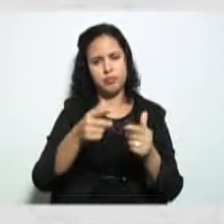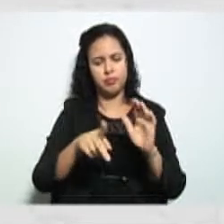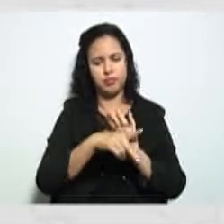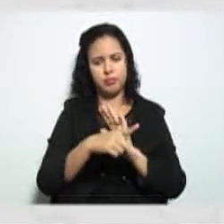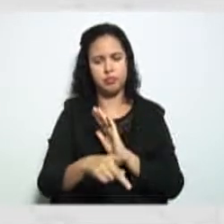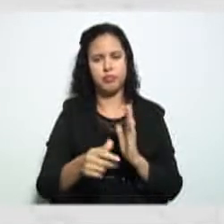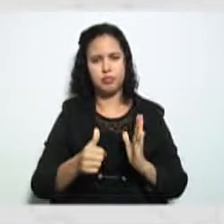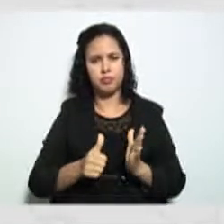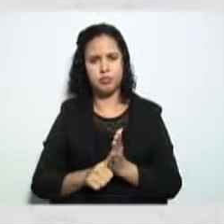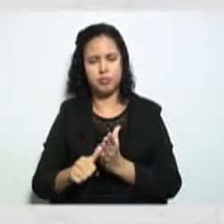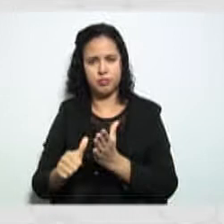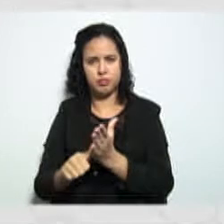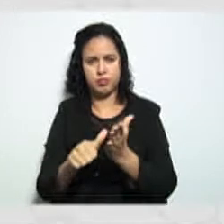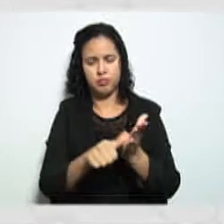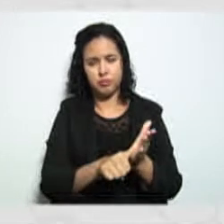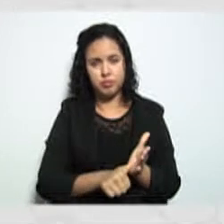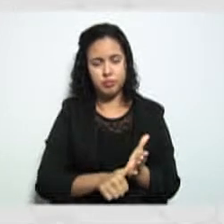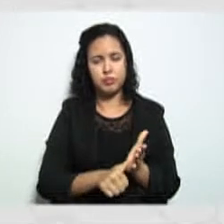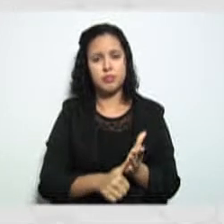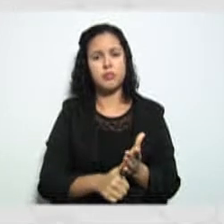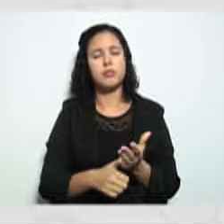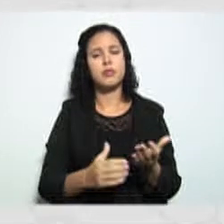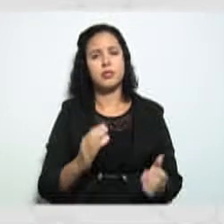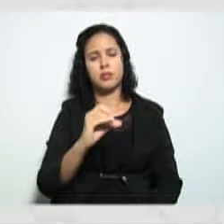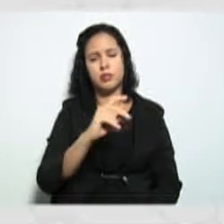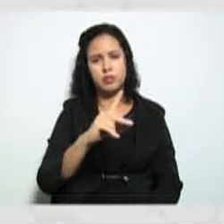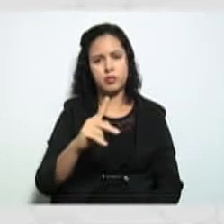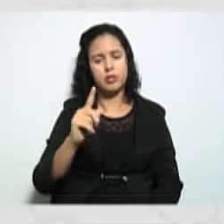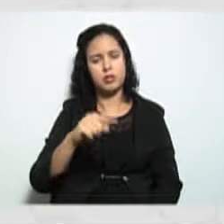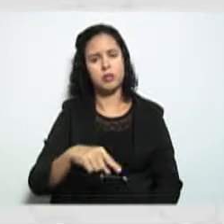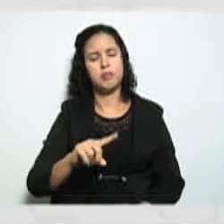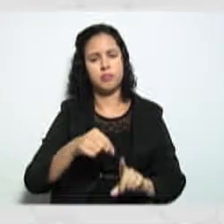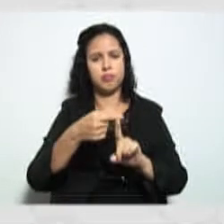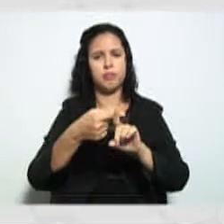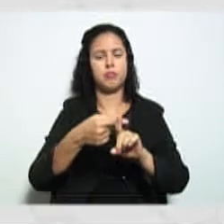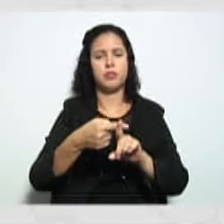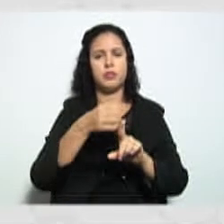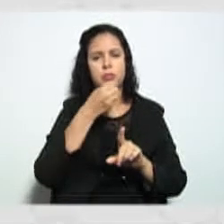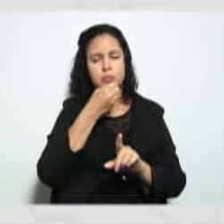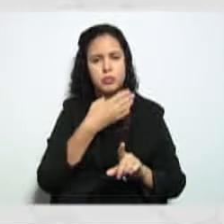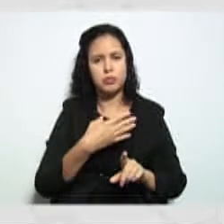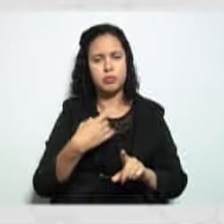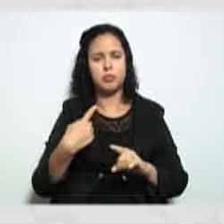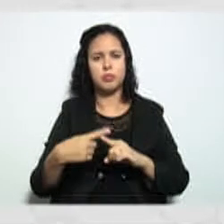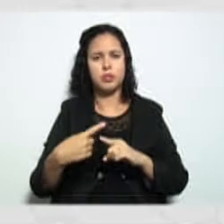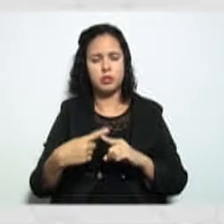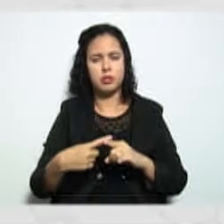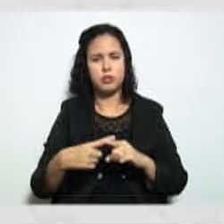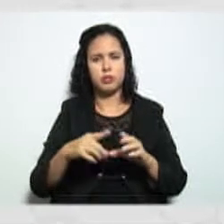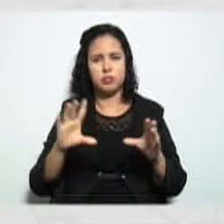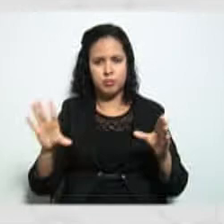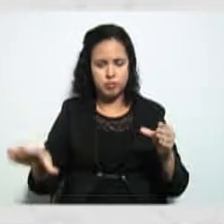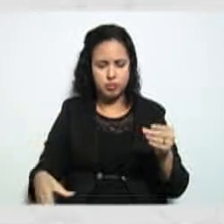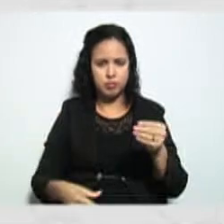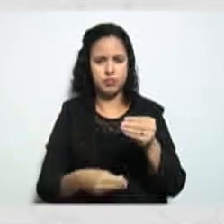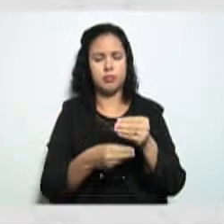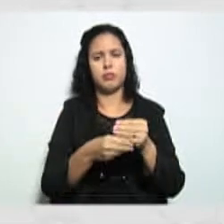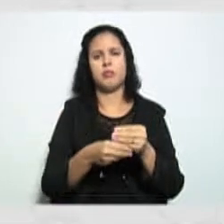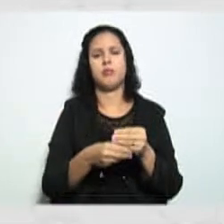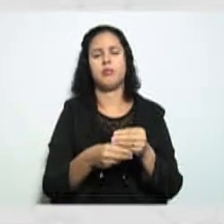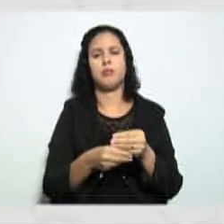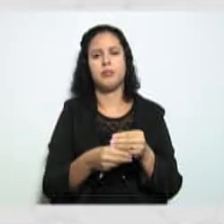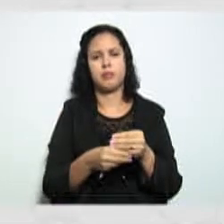alternativa positiva, vantajosa, quando a gente vê que quando se reúnem, os produtores agrícolas que têm uma propriedade